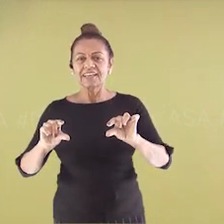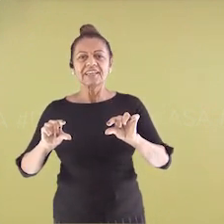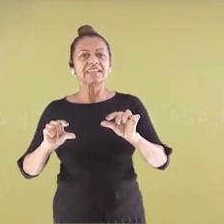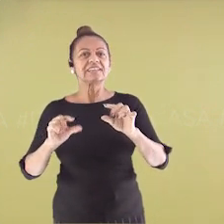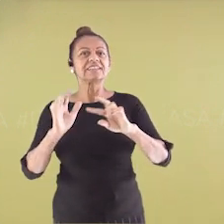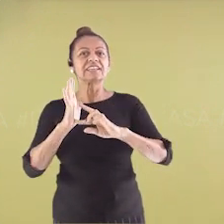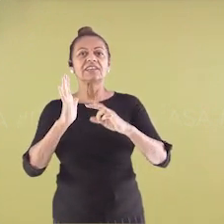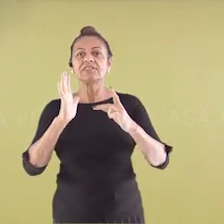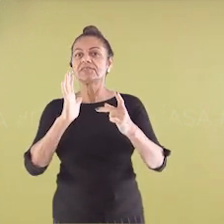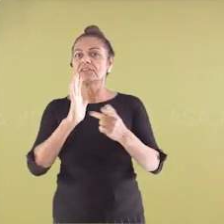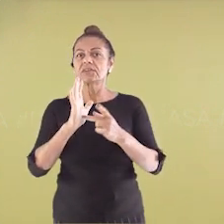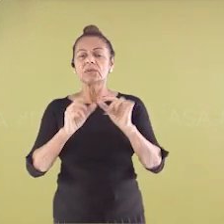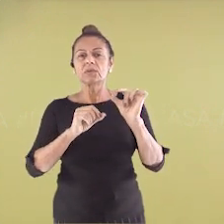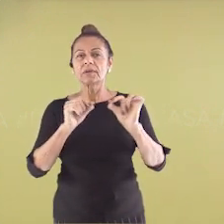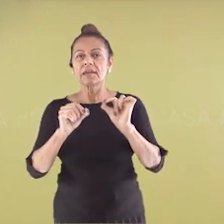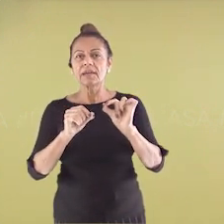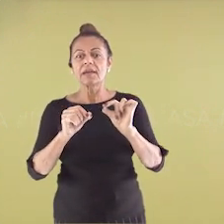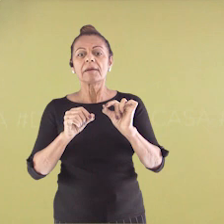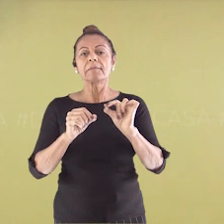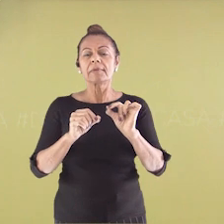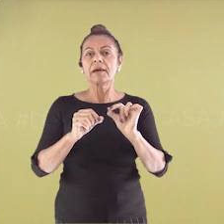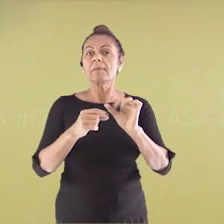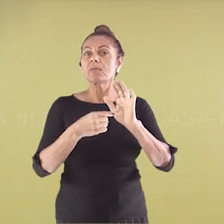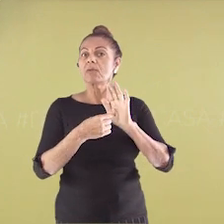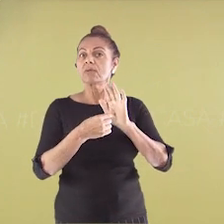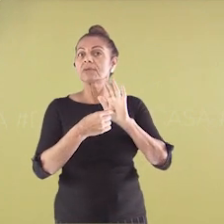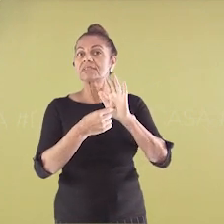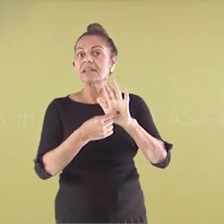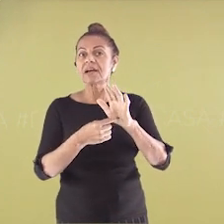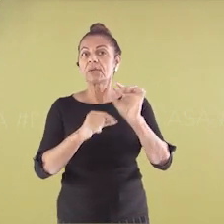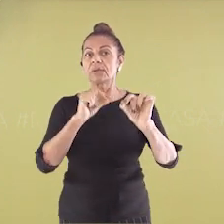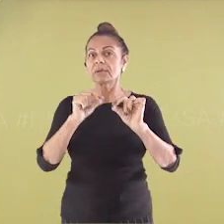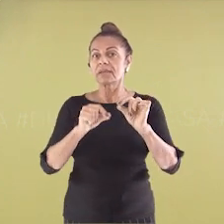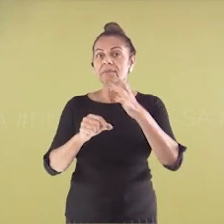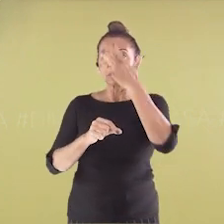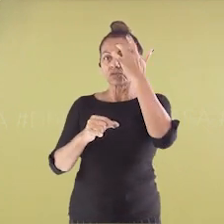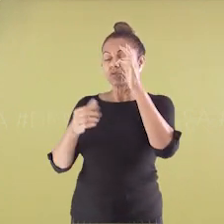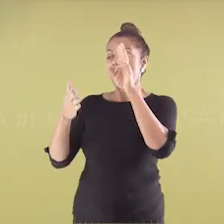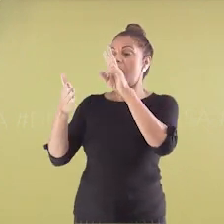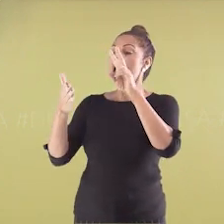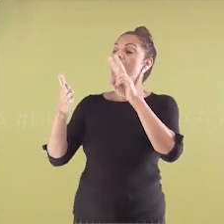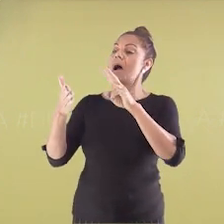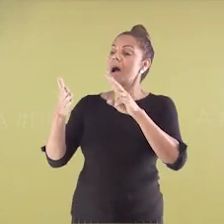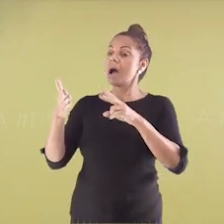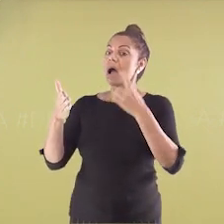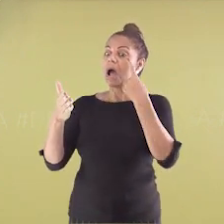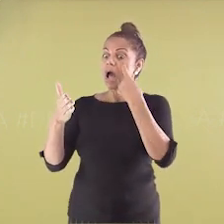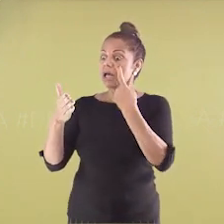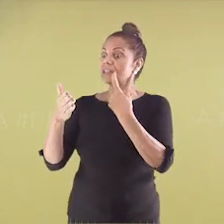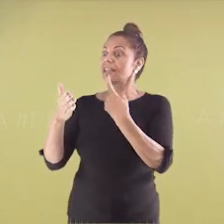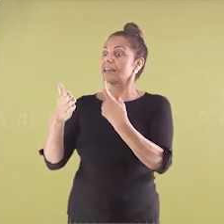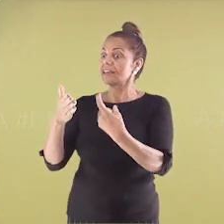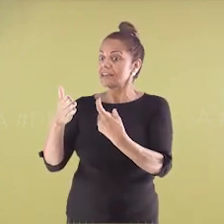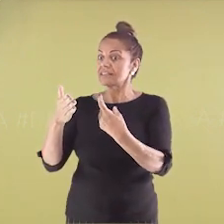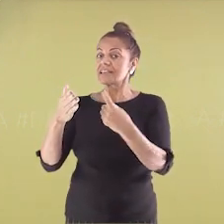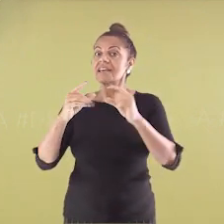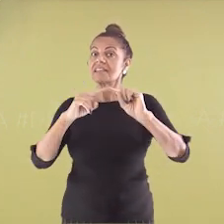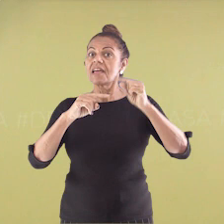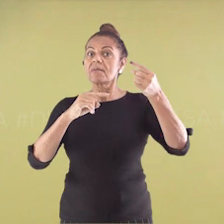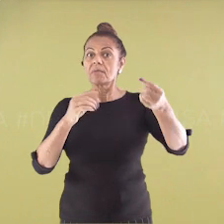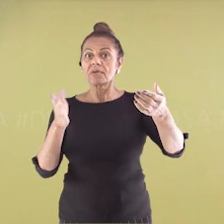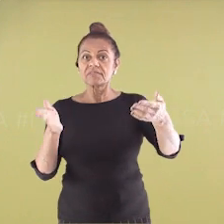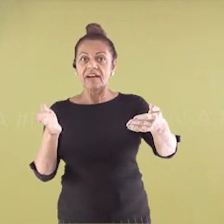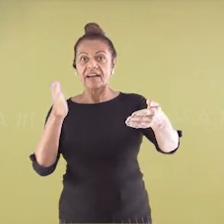da pandemia, entre outros. Esses textinhos são chamados chamadas. E, como o próprio nome já diz, eles servem